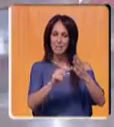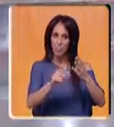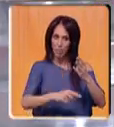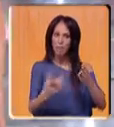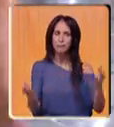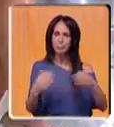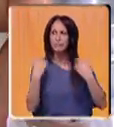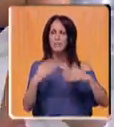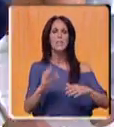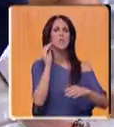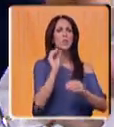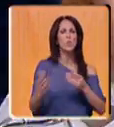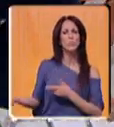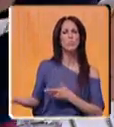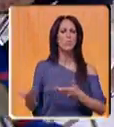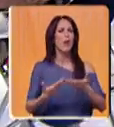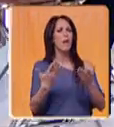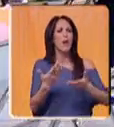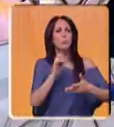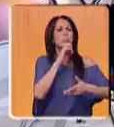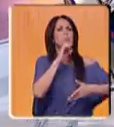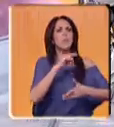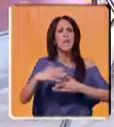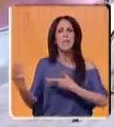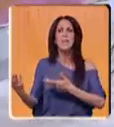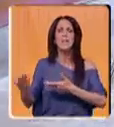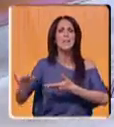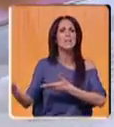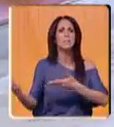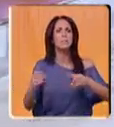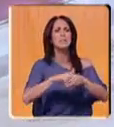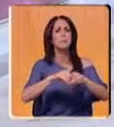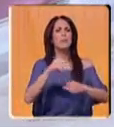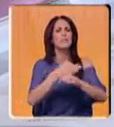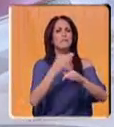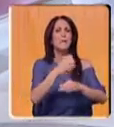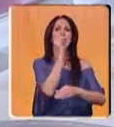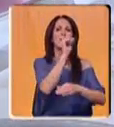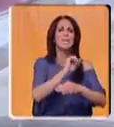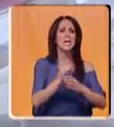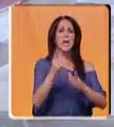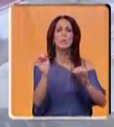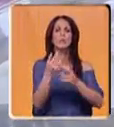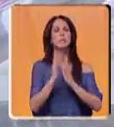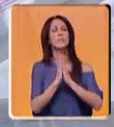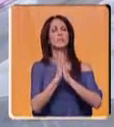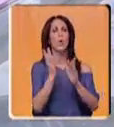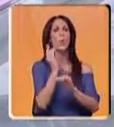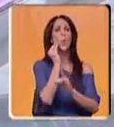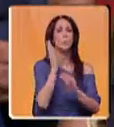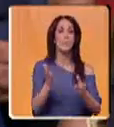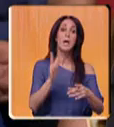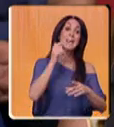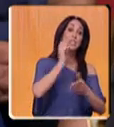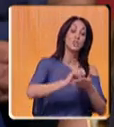então o festival e este convite para interpretar a Oração? A Oração? Sim. Vem através dos autores, do